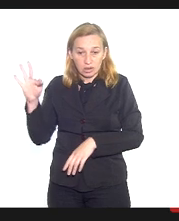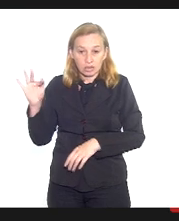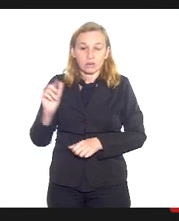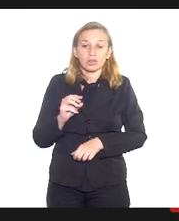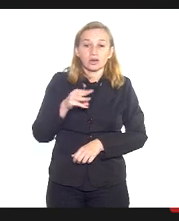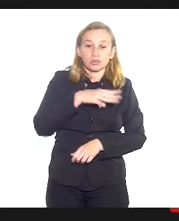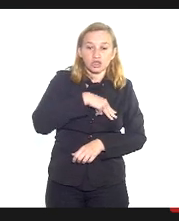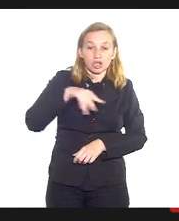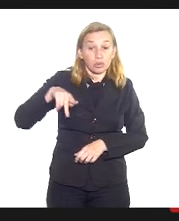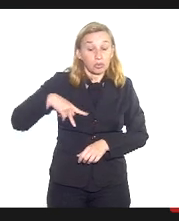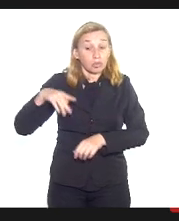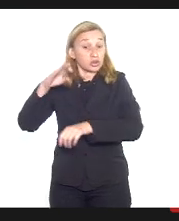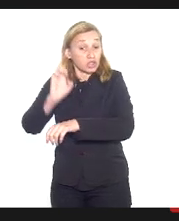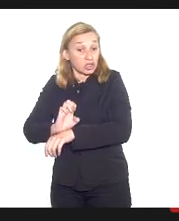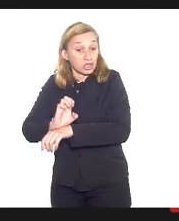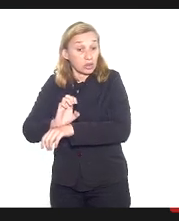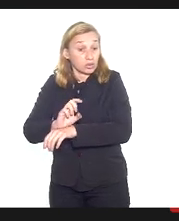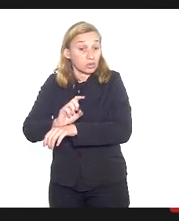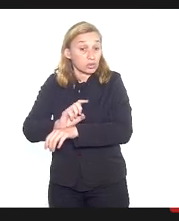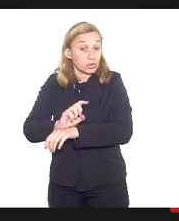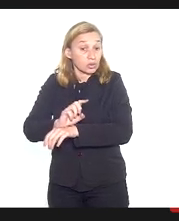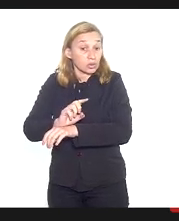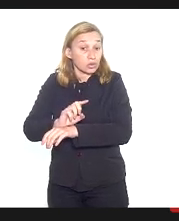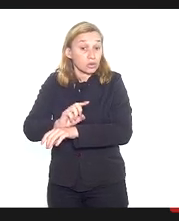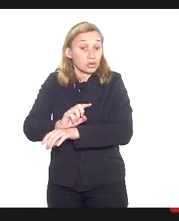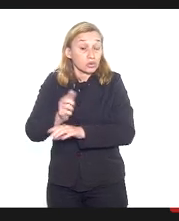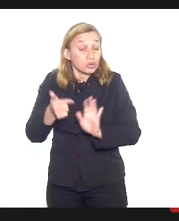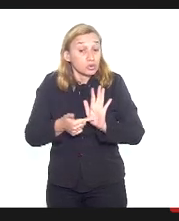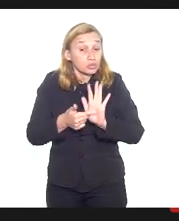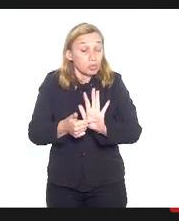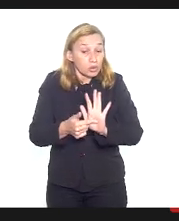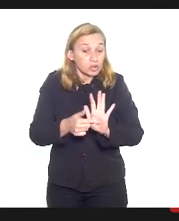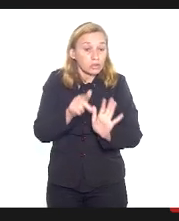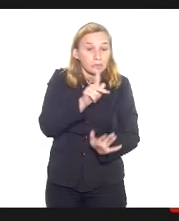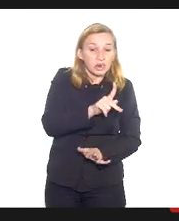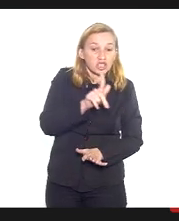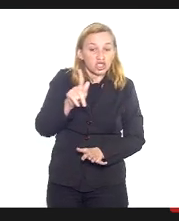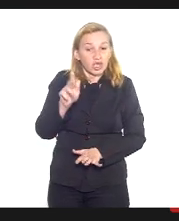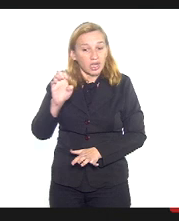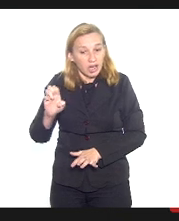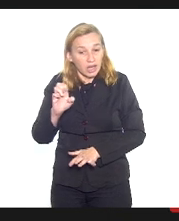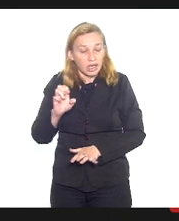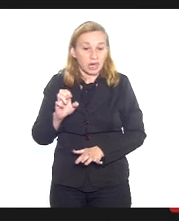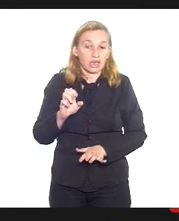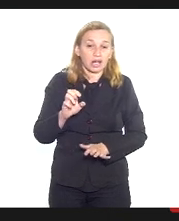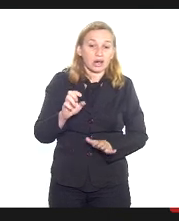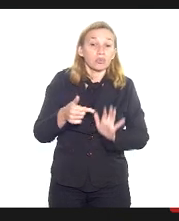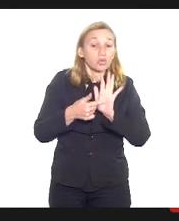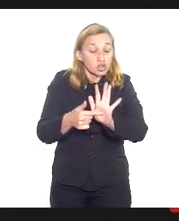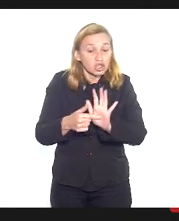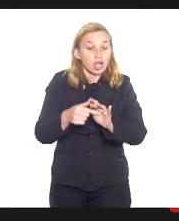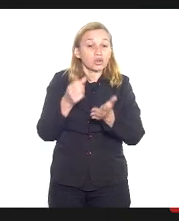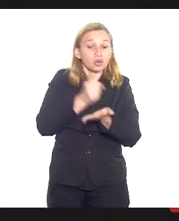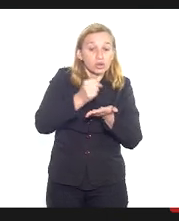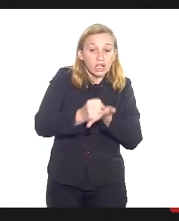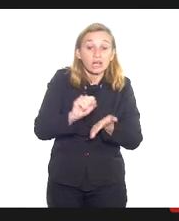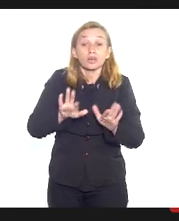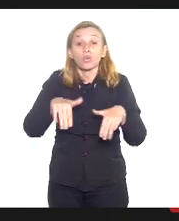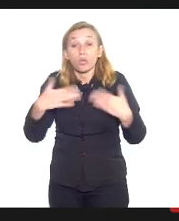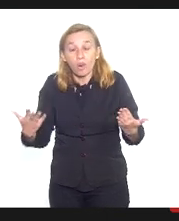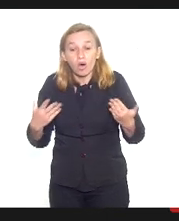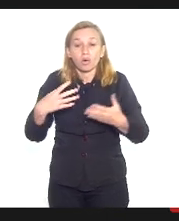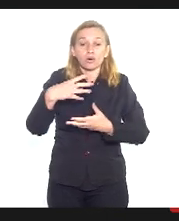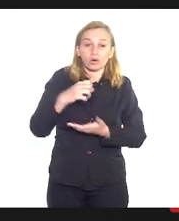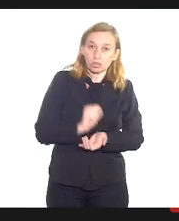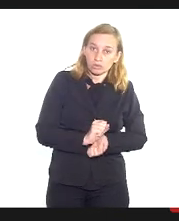Público Estadual nos traga, é para a PGE, para a Cefaz, quais são os contratos, quais são as